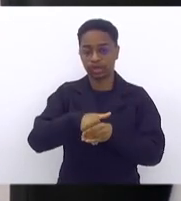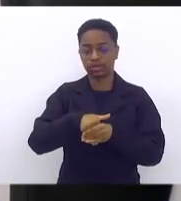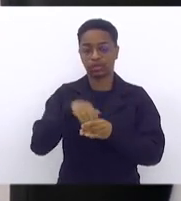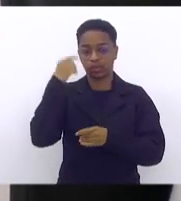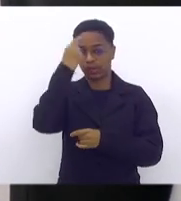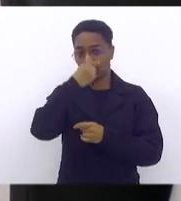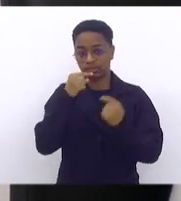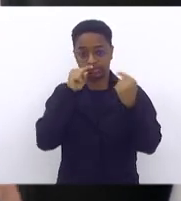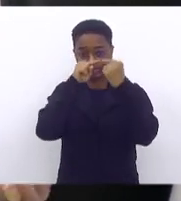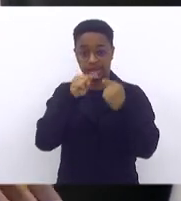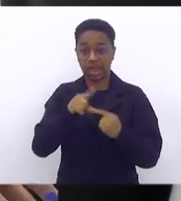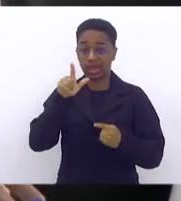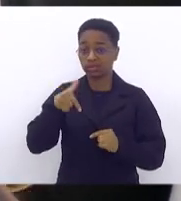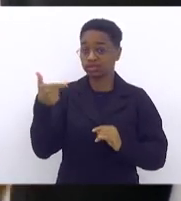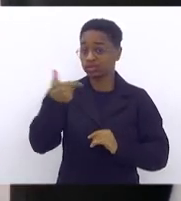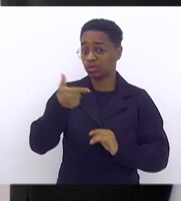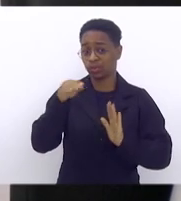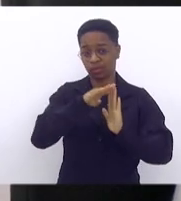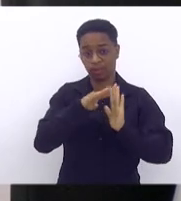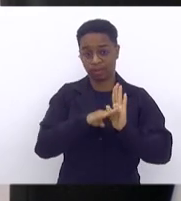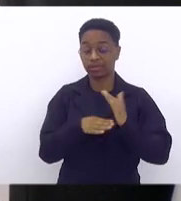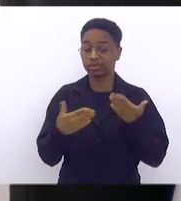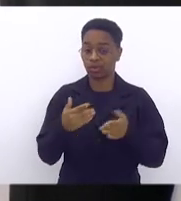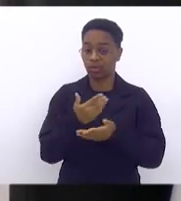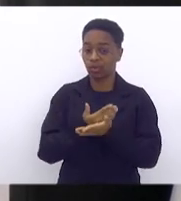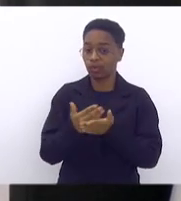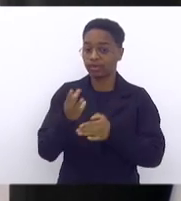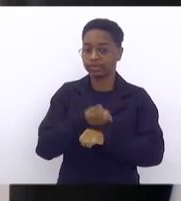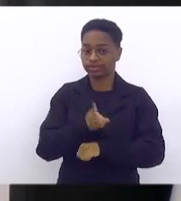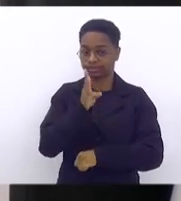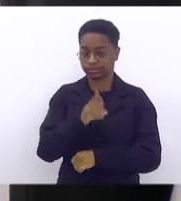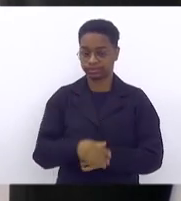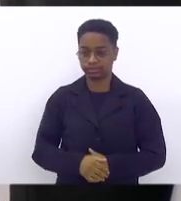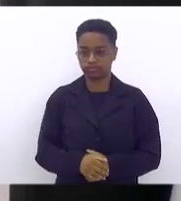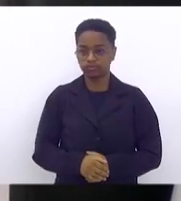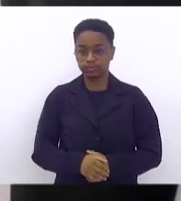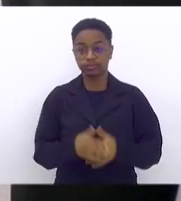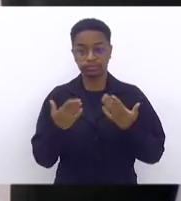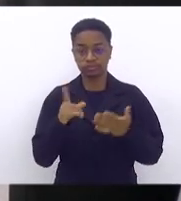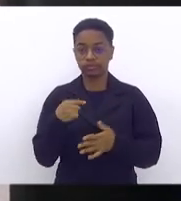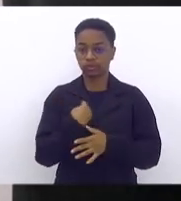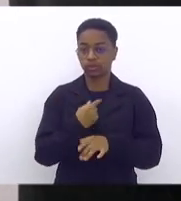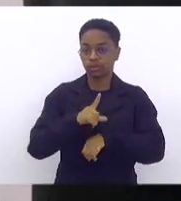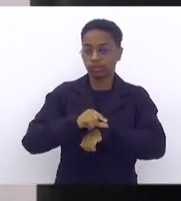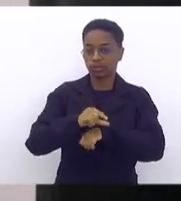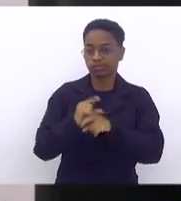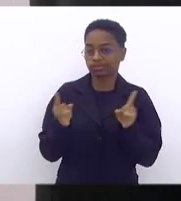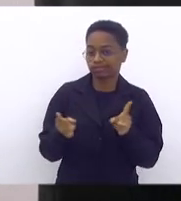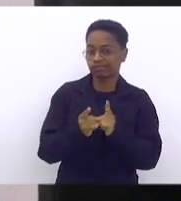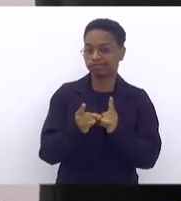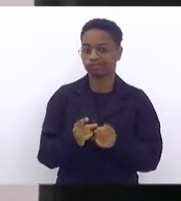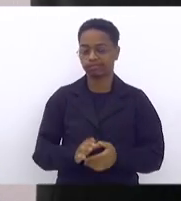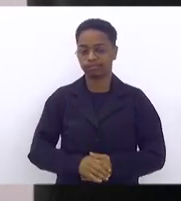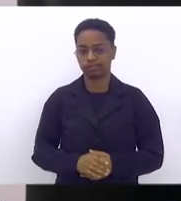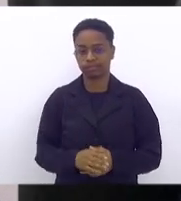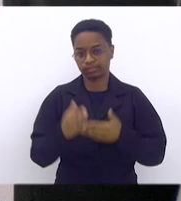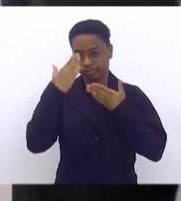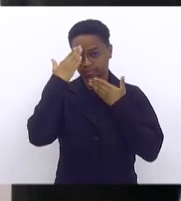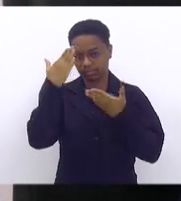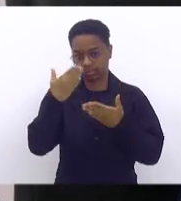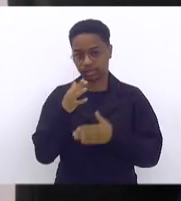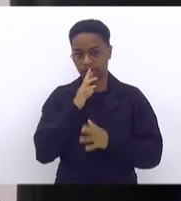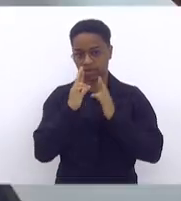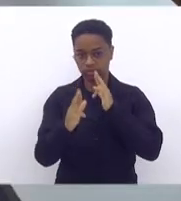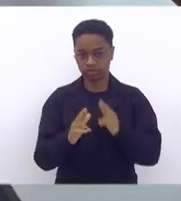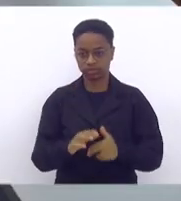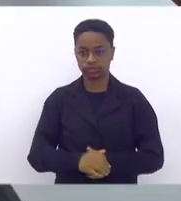que é o segundo da pauta, e começa às 3 horas. Então, a gente está aqui com o horário bem apertadinho. Agradeço aí as suas